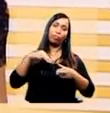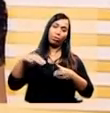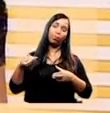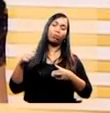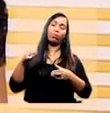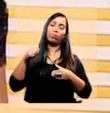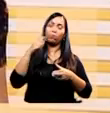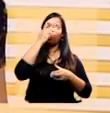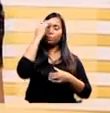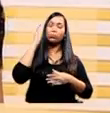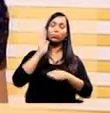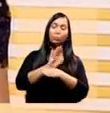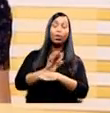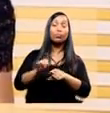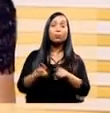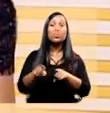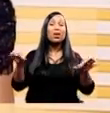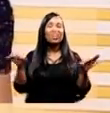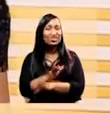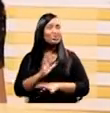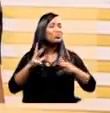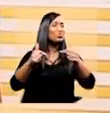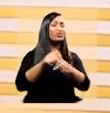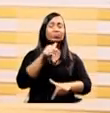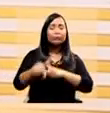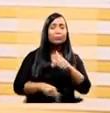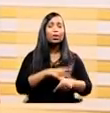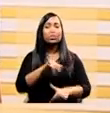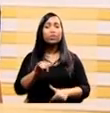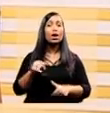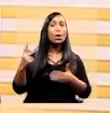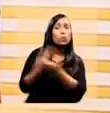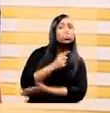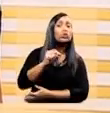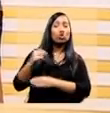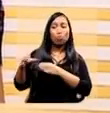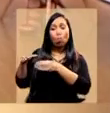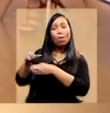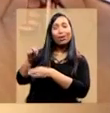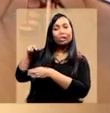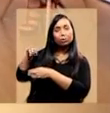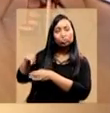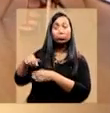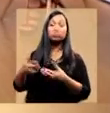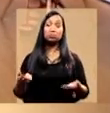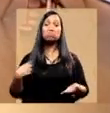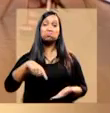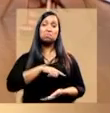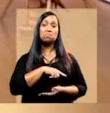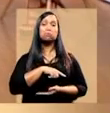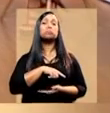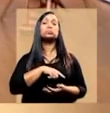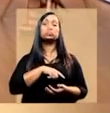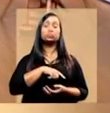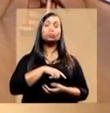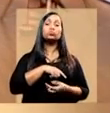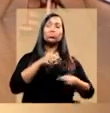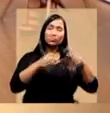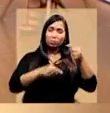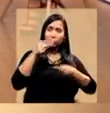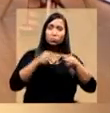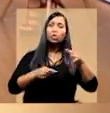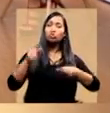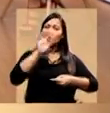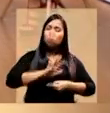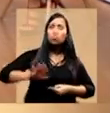essas mulheres vítimas de violência. E a conclusão de todo esse serviço vai vir com um anexo. Eu acho que nós temos que olhar para essas